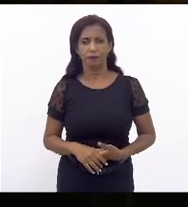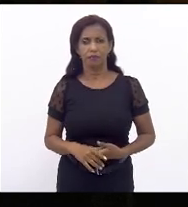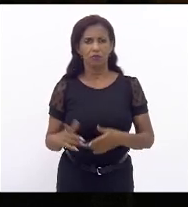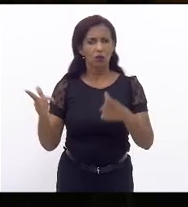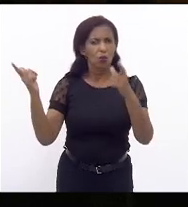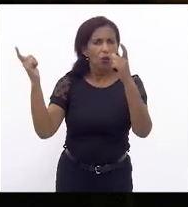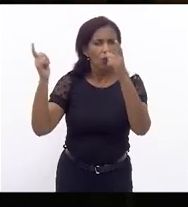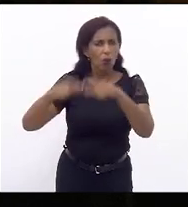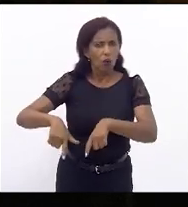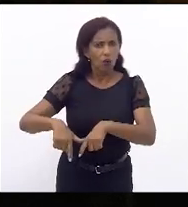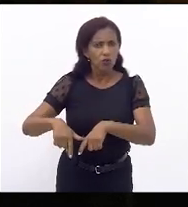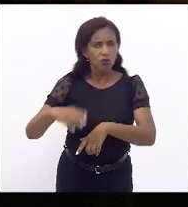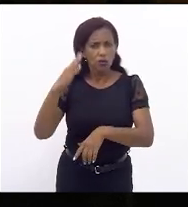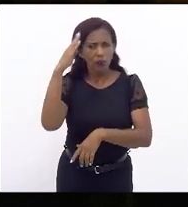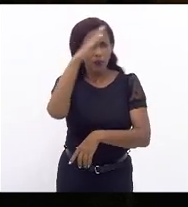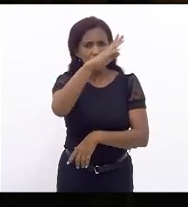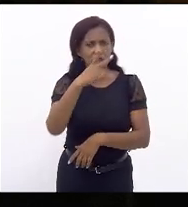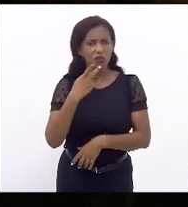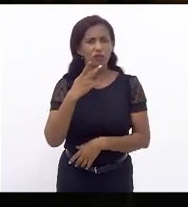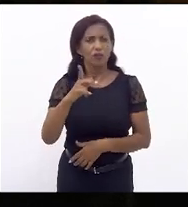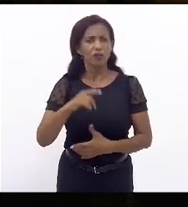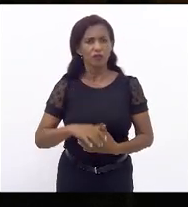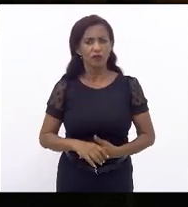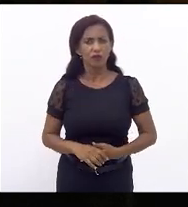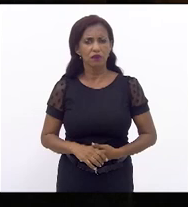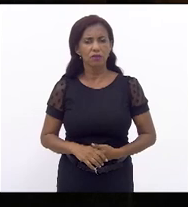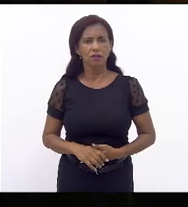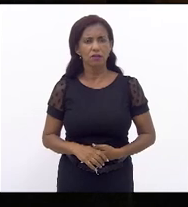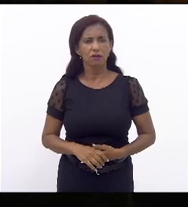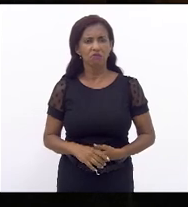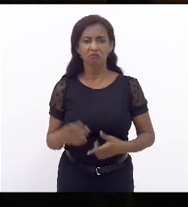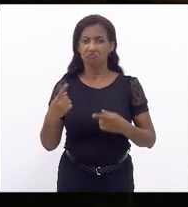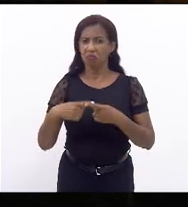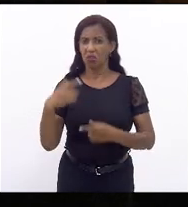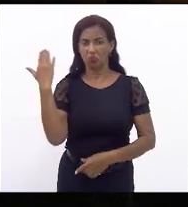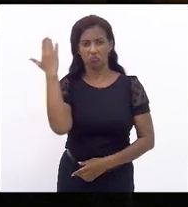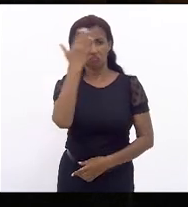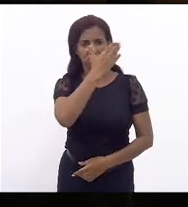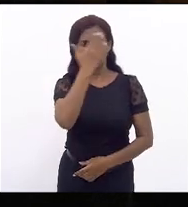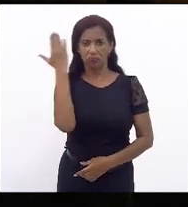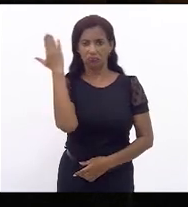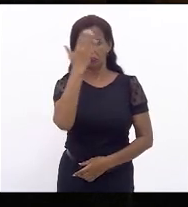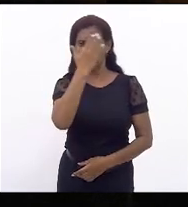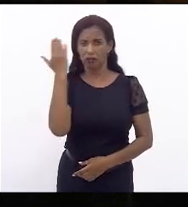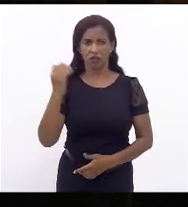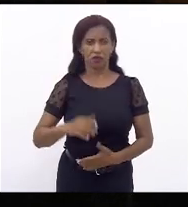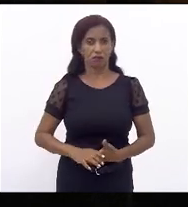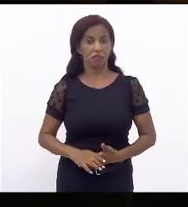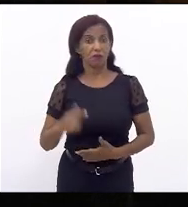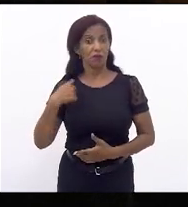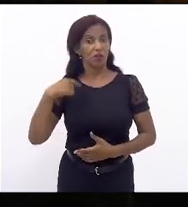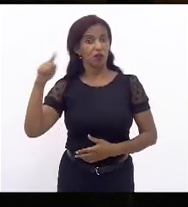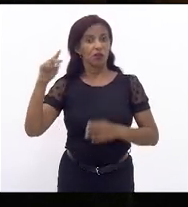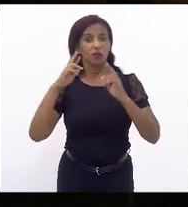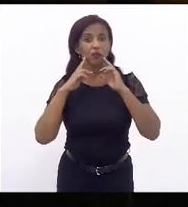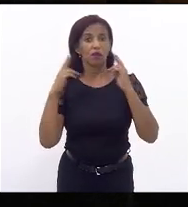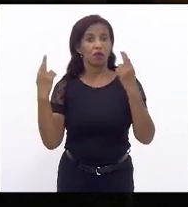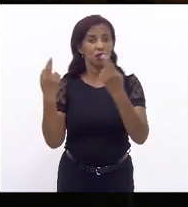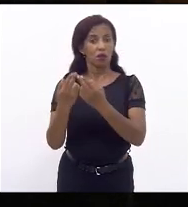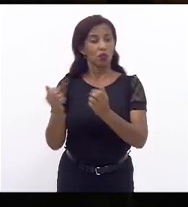Onde que o presidente declarou isso? Porque eu não vi. Eu estive na reunião junto